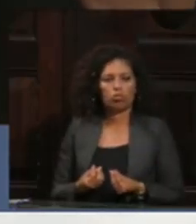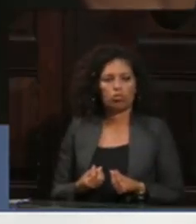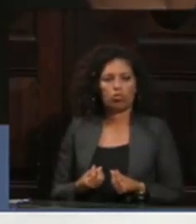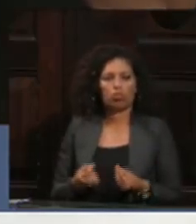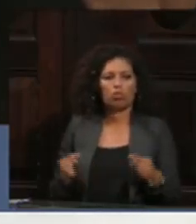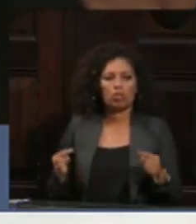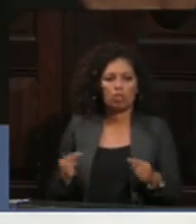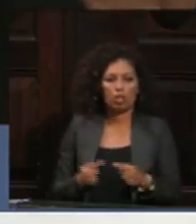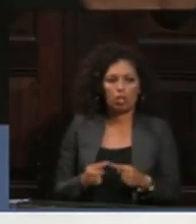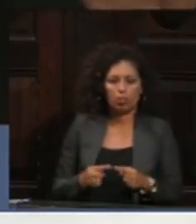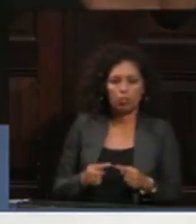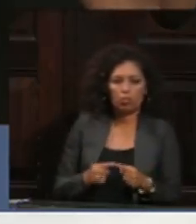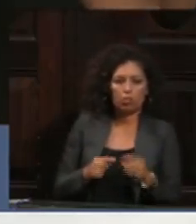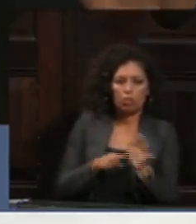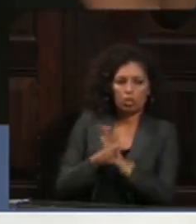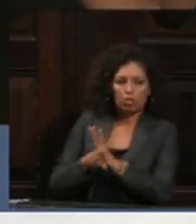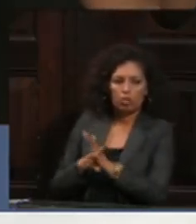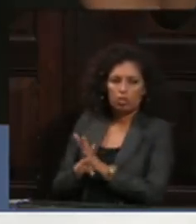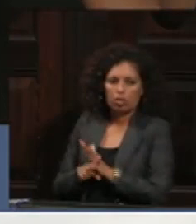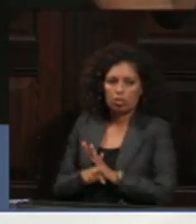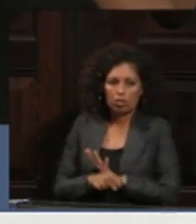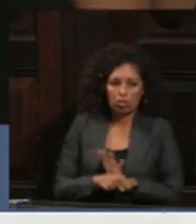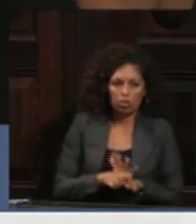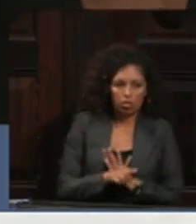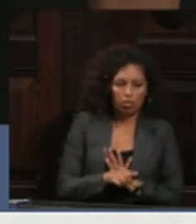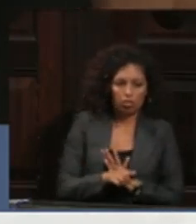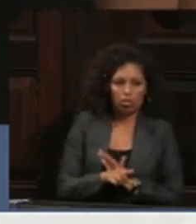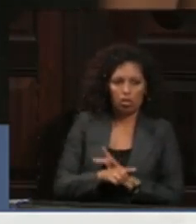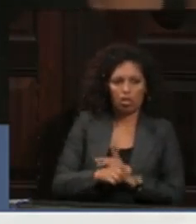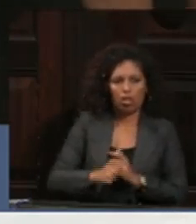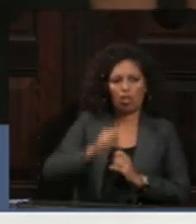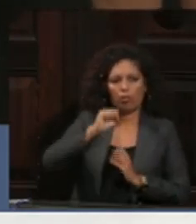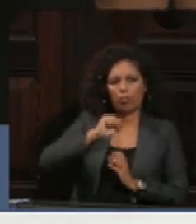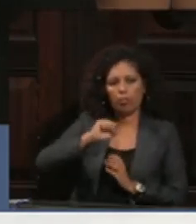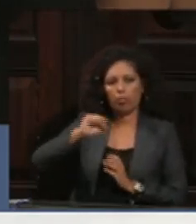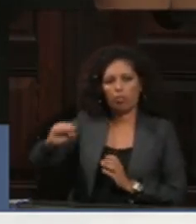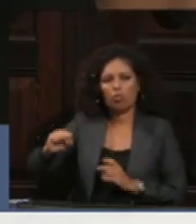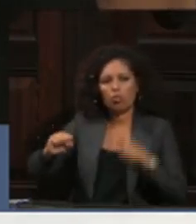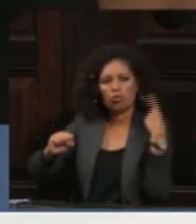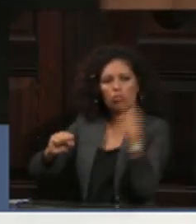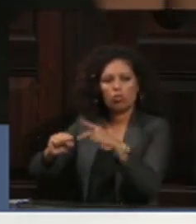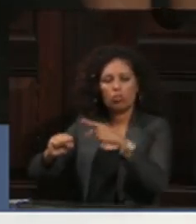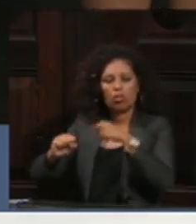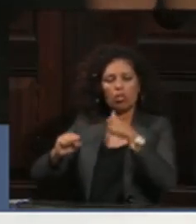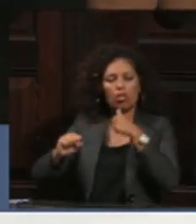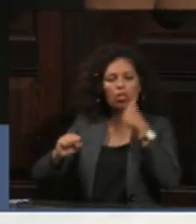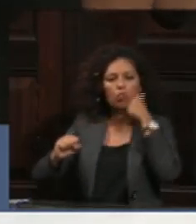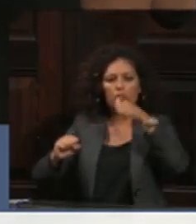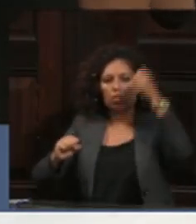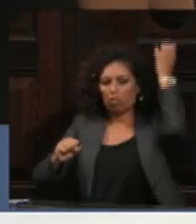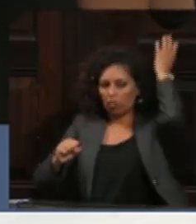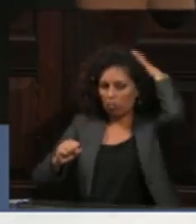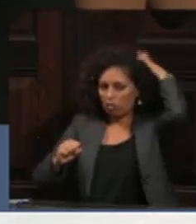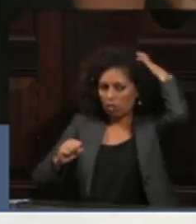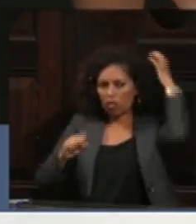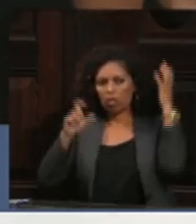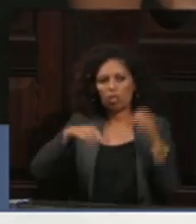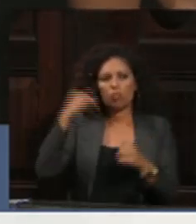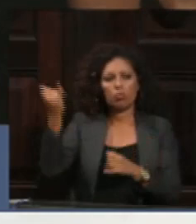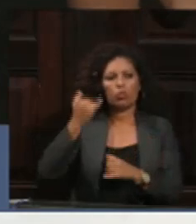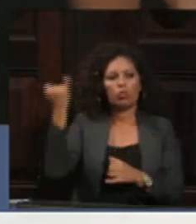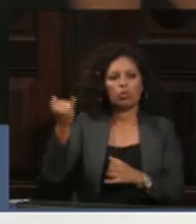aparecem nessa investigação sobre a execução sumária da Marielle é fundamental. Isto foi